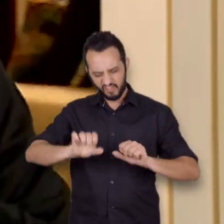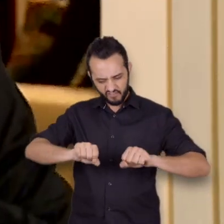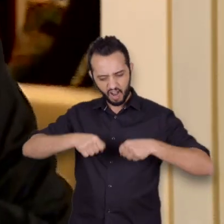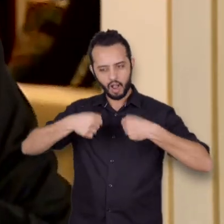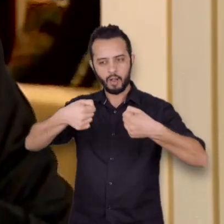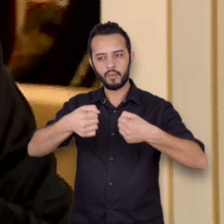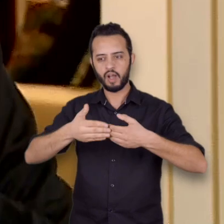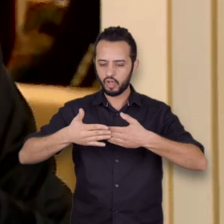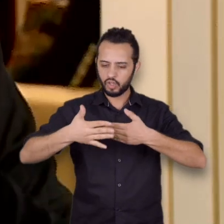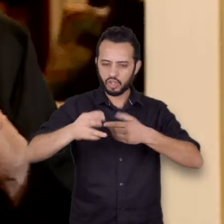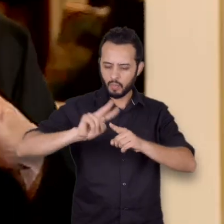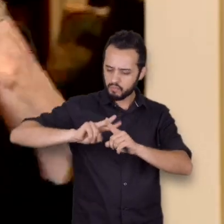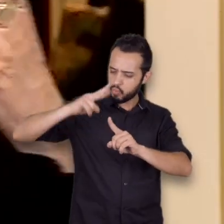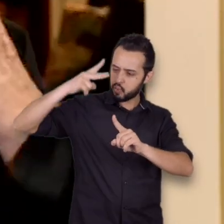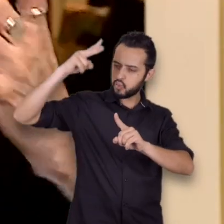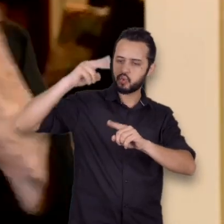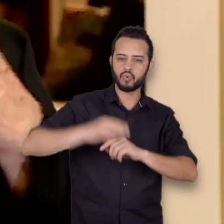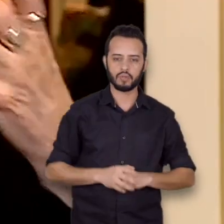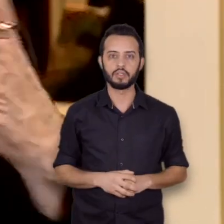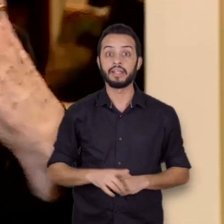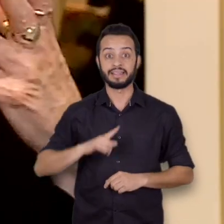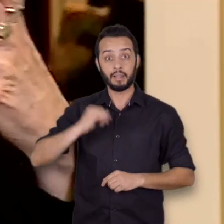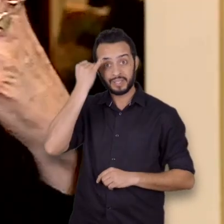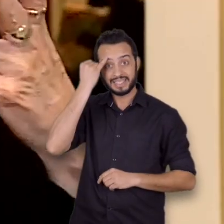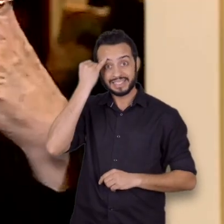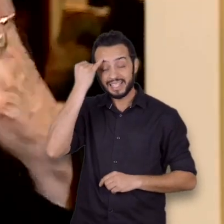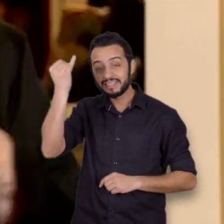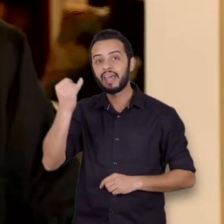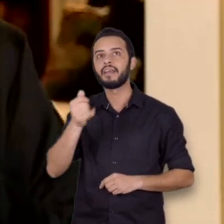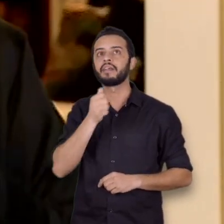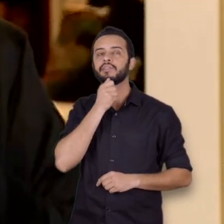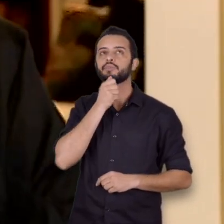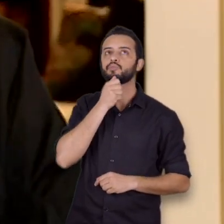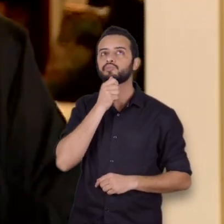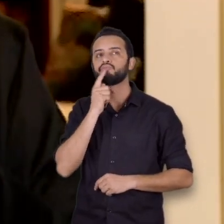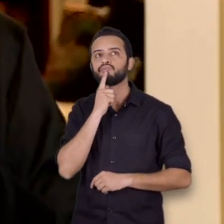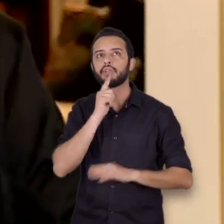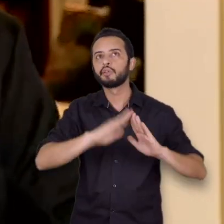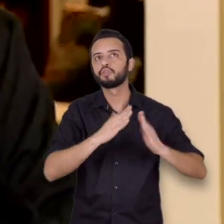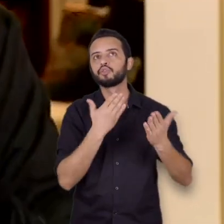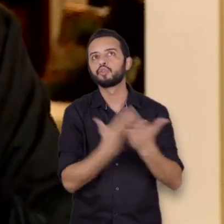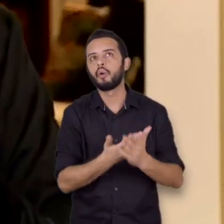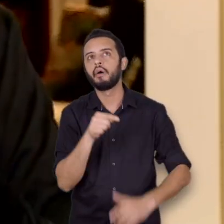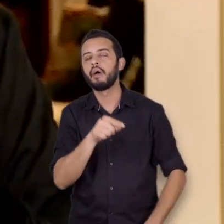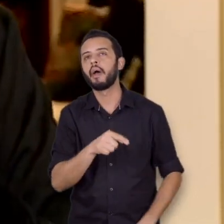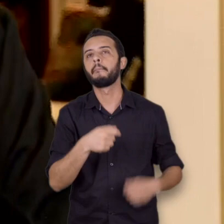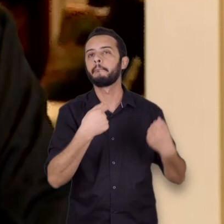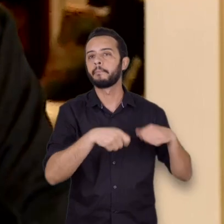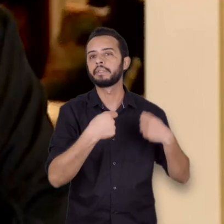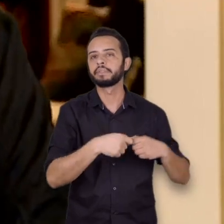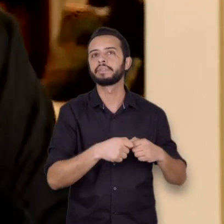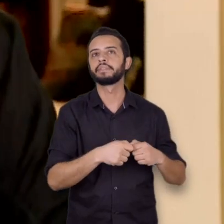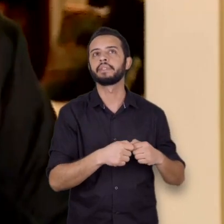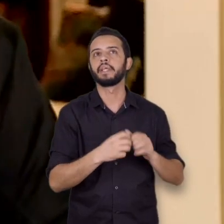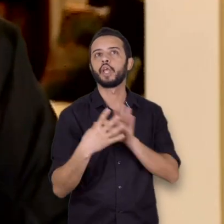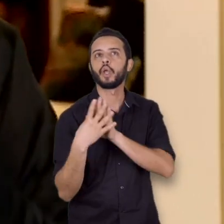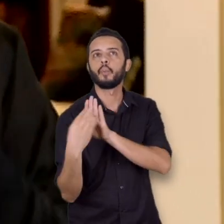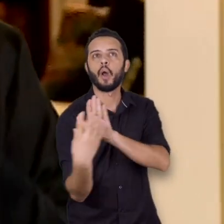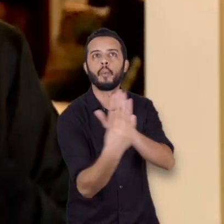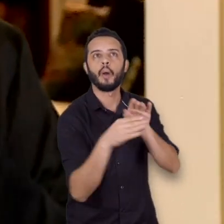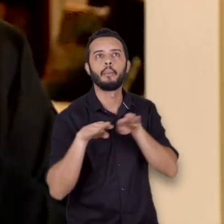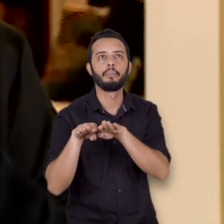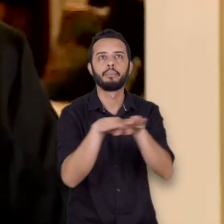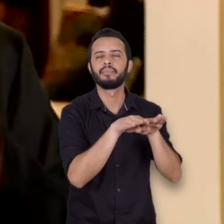já alavancar outra, né? Nós ainda temos essa ideia, né, de que as escolas precisam ser todas